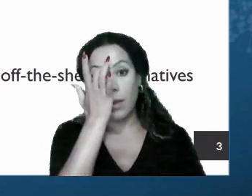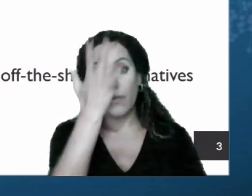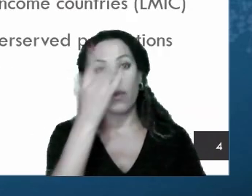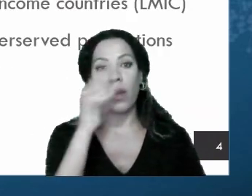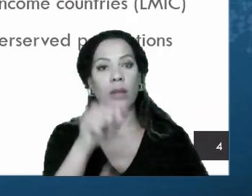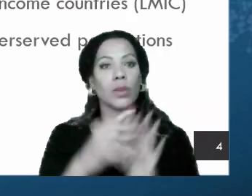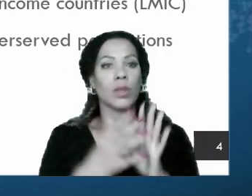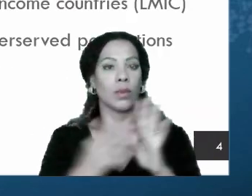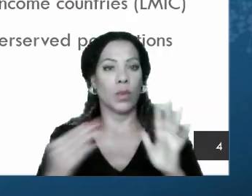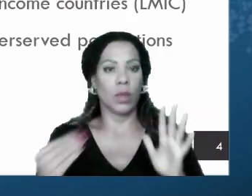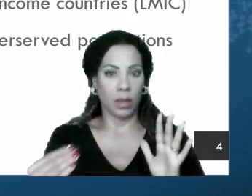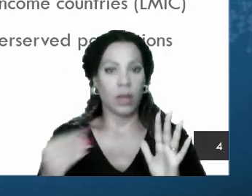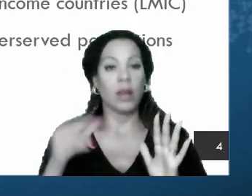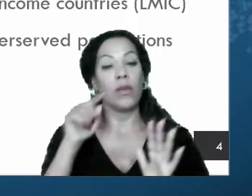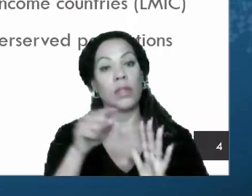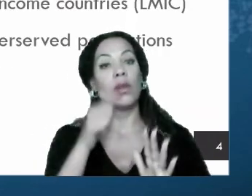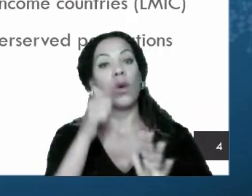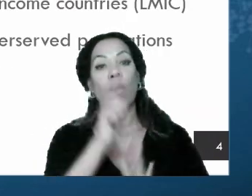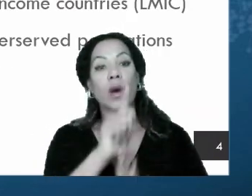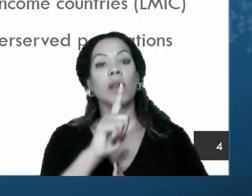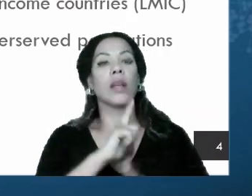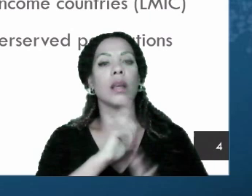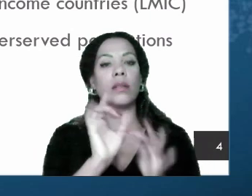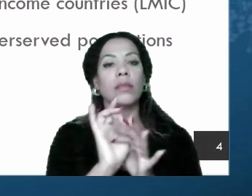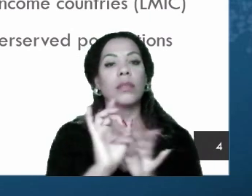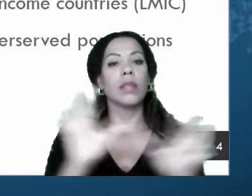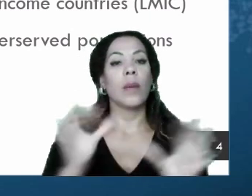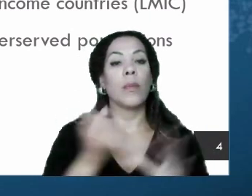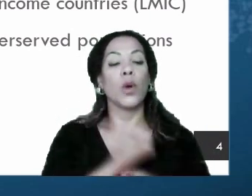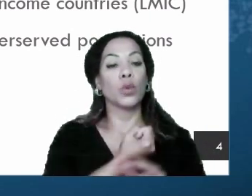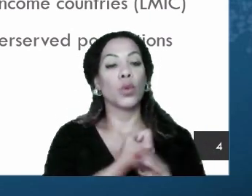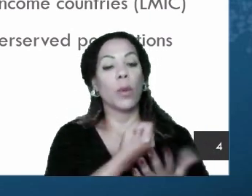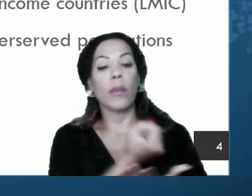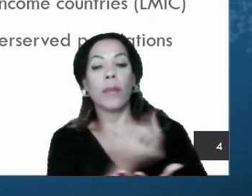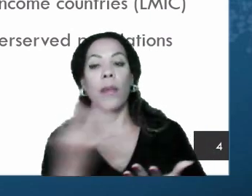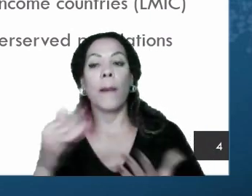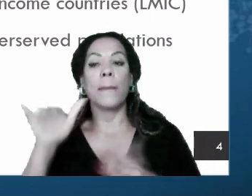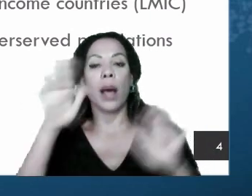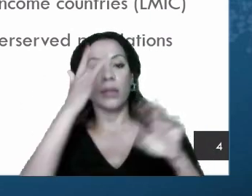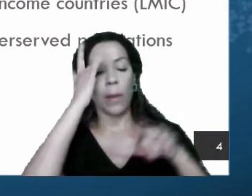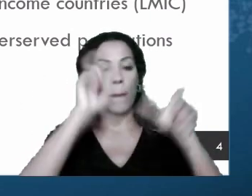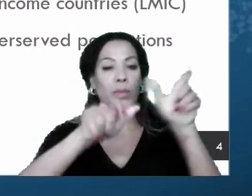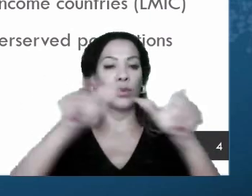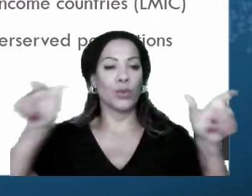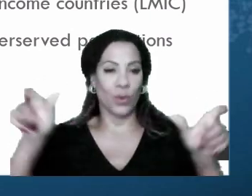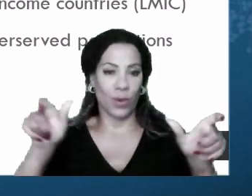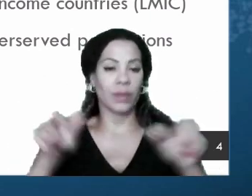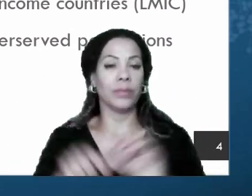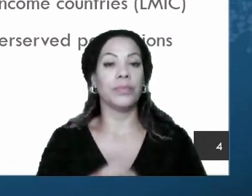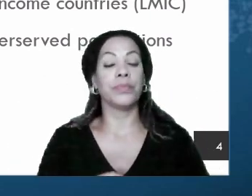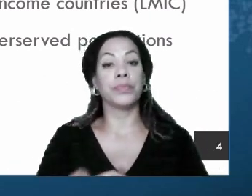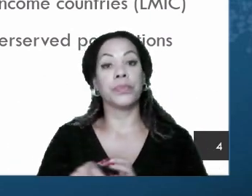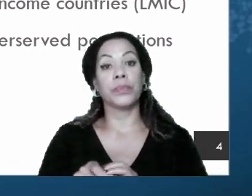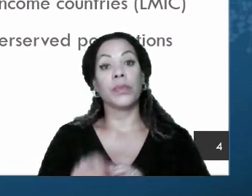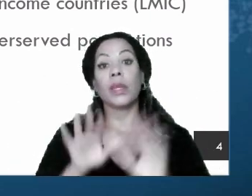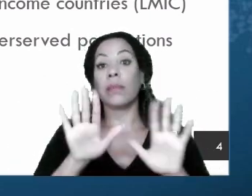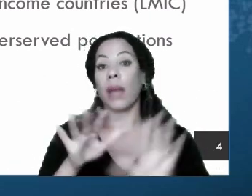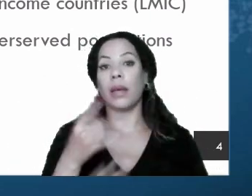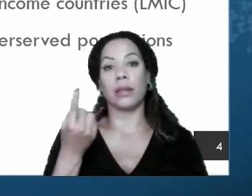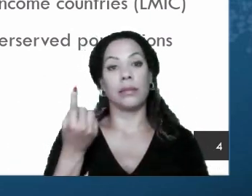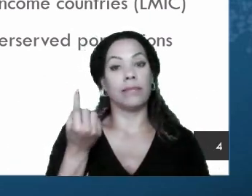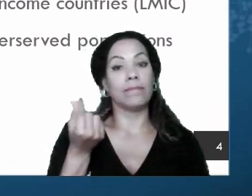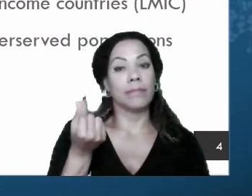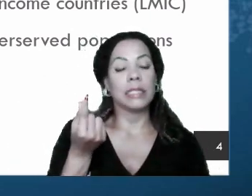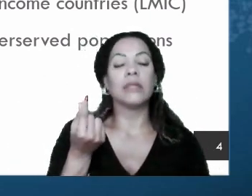e você consegue disponibilizar para um número maior de pacientes. Mas os preços são